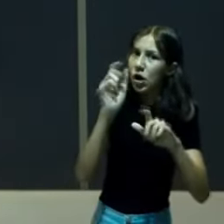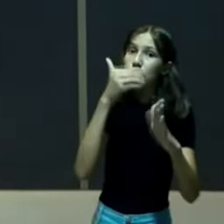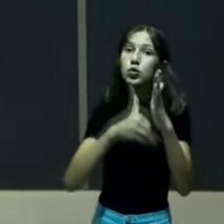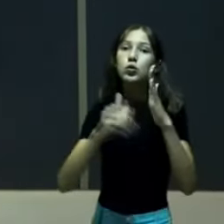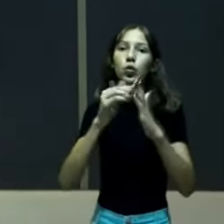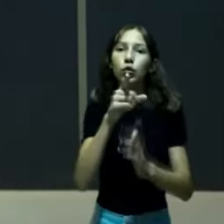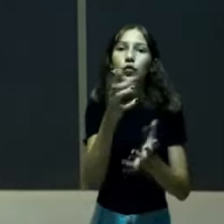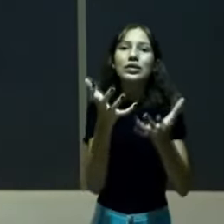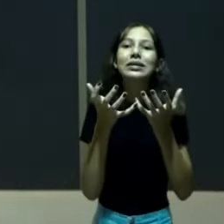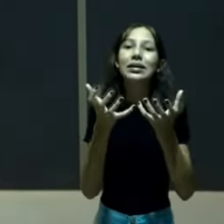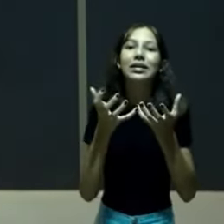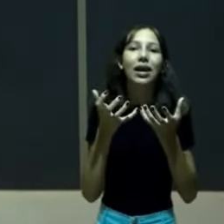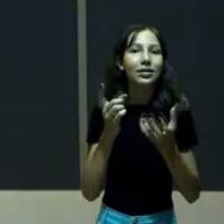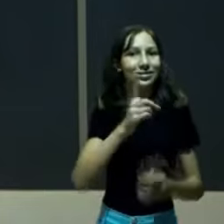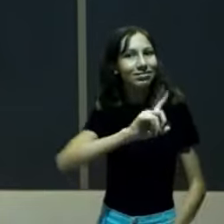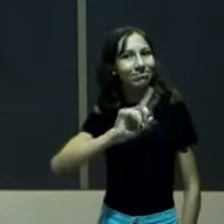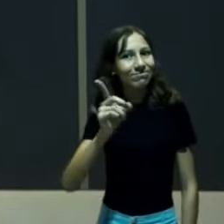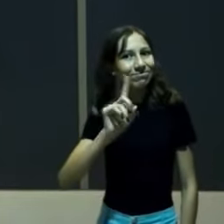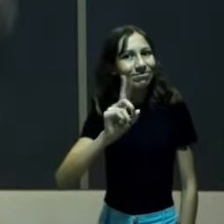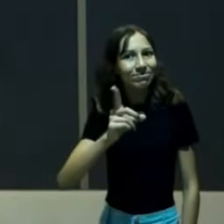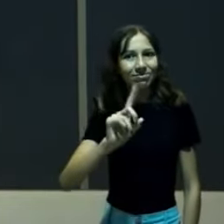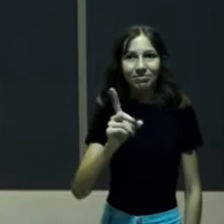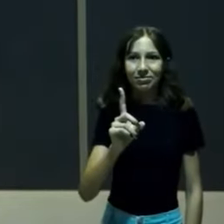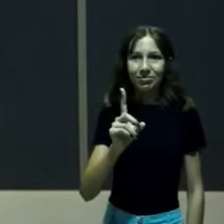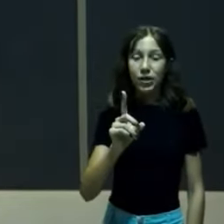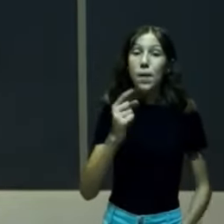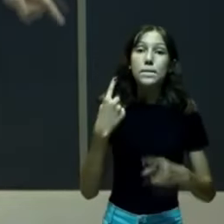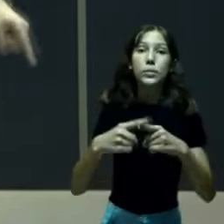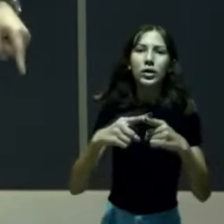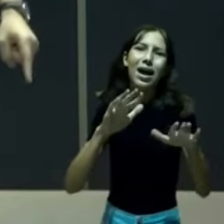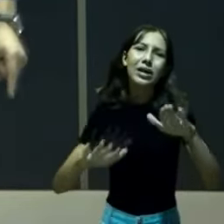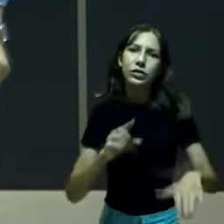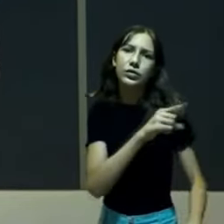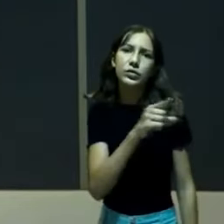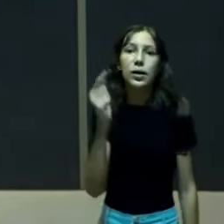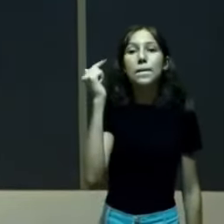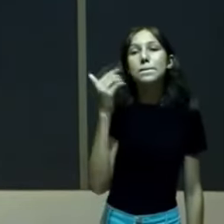Porque você já pediu para morrer e não morreu. E já pediu para Deus matar fulano, ciclano e beltrano.